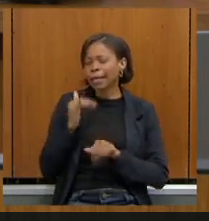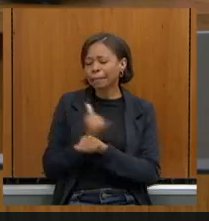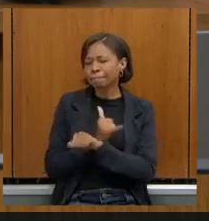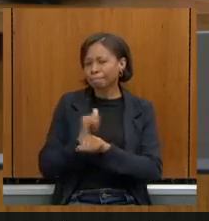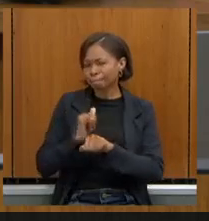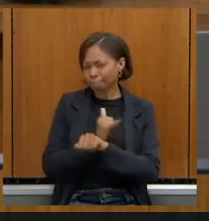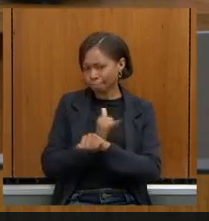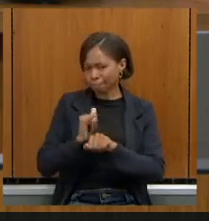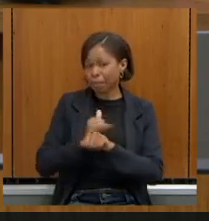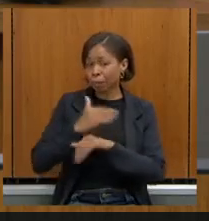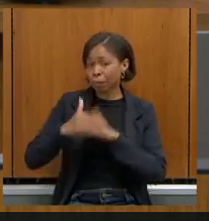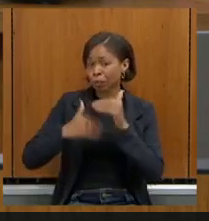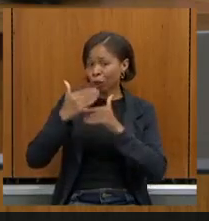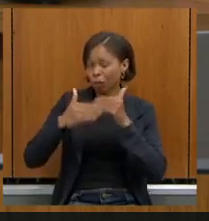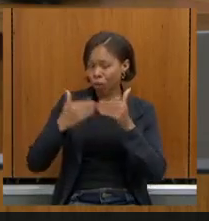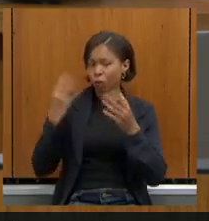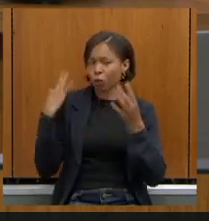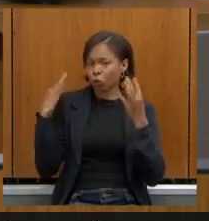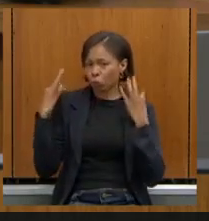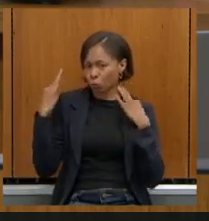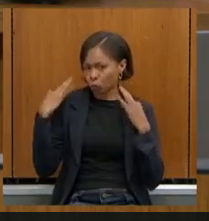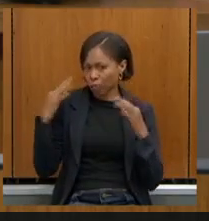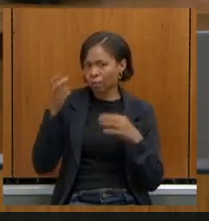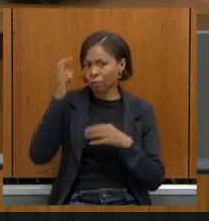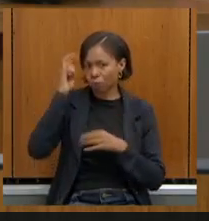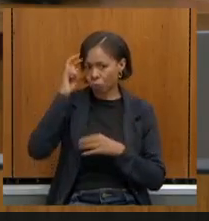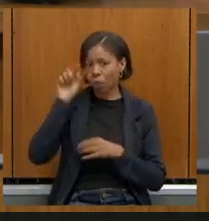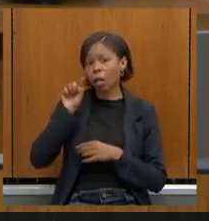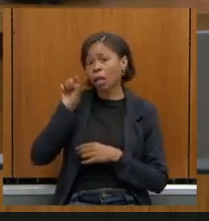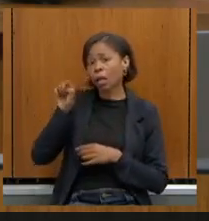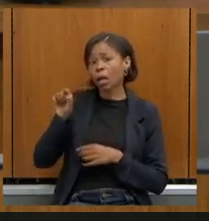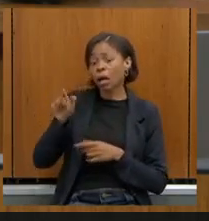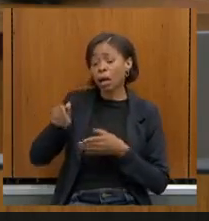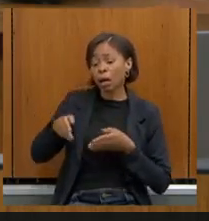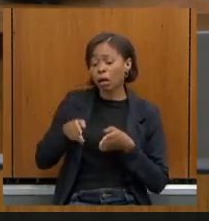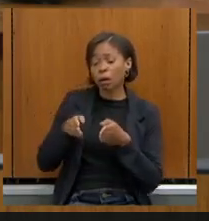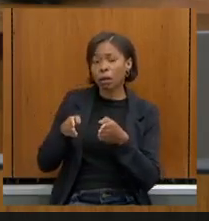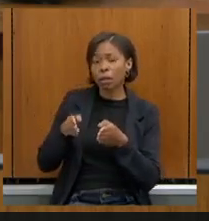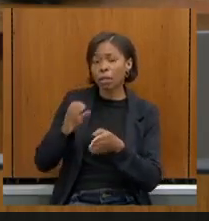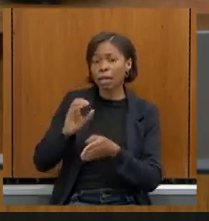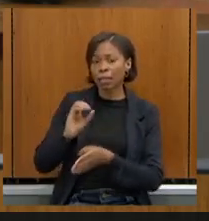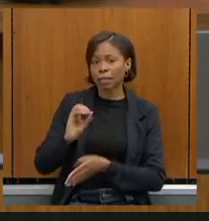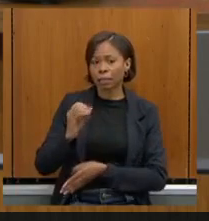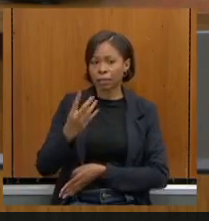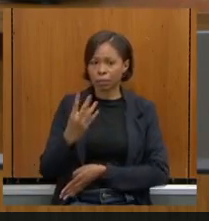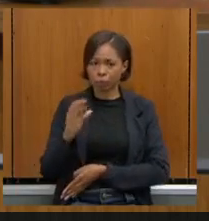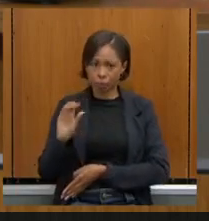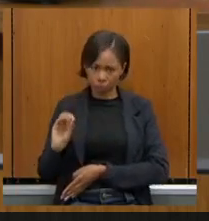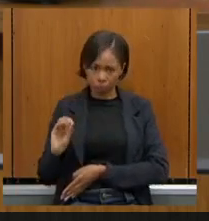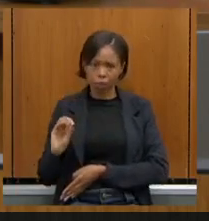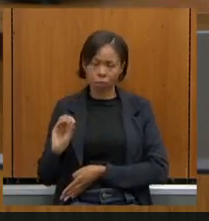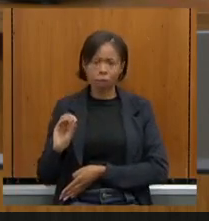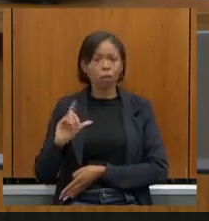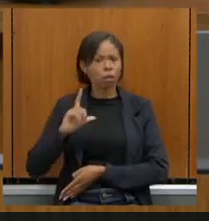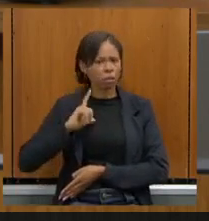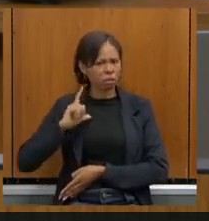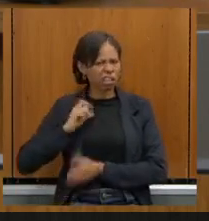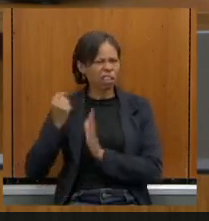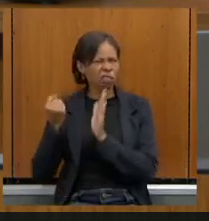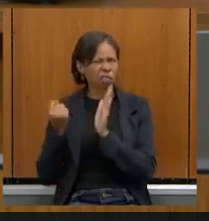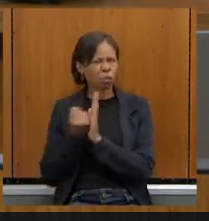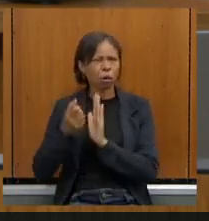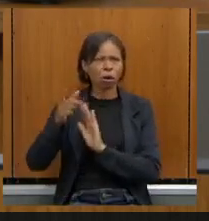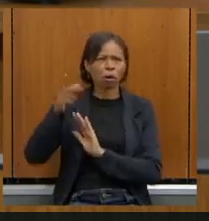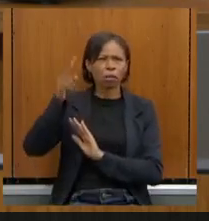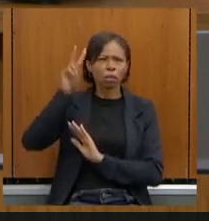na linha da 040. Eu dizia aquilo, tem todo o patrimônio histórico, já contei isso tudo que